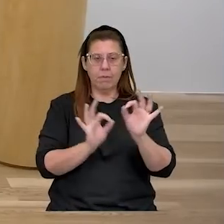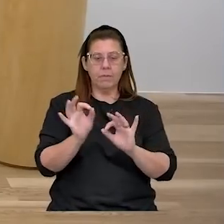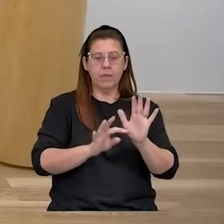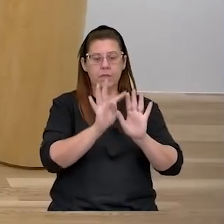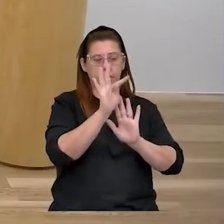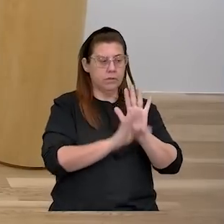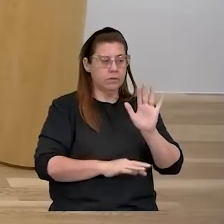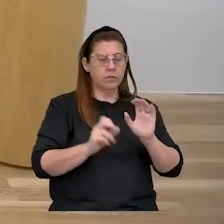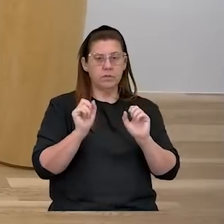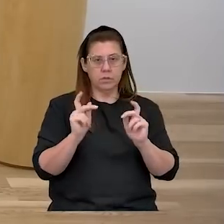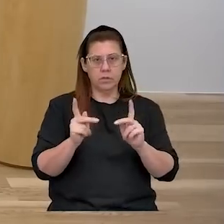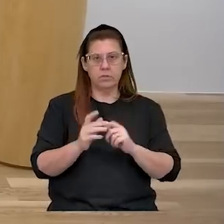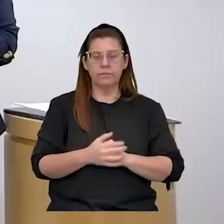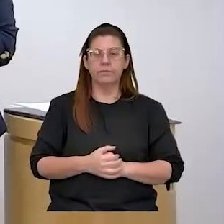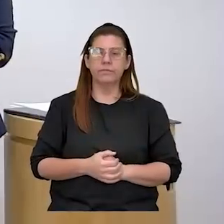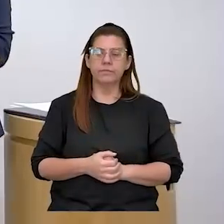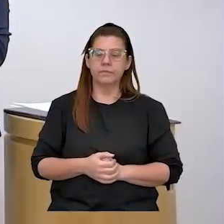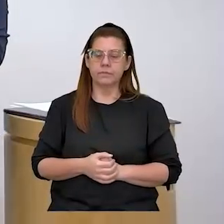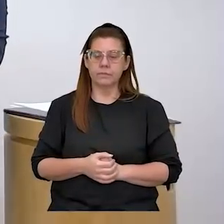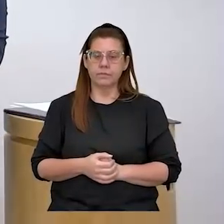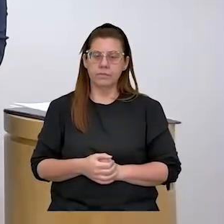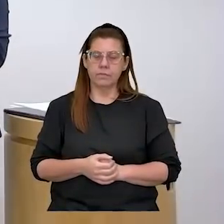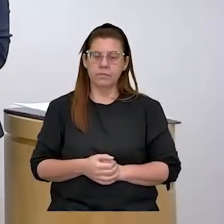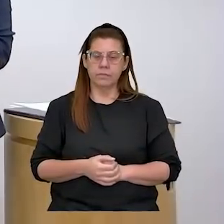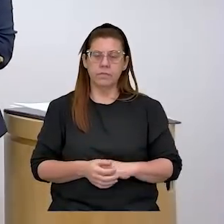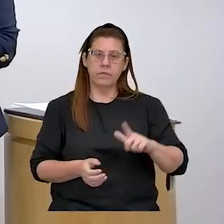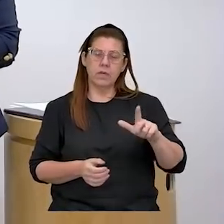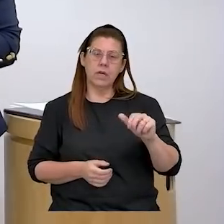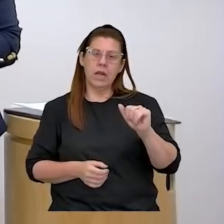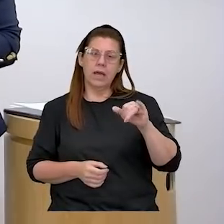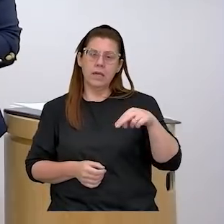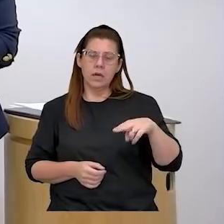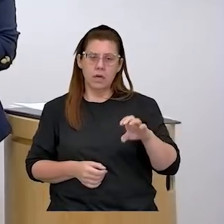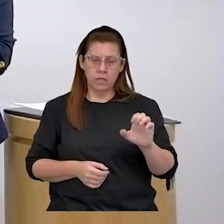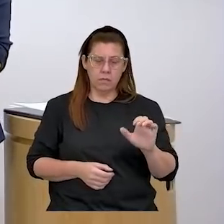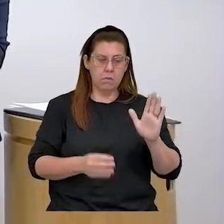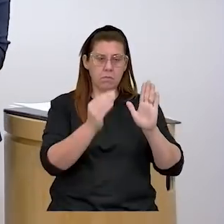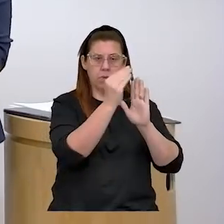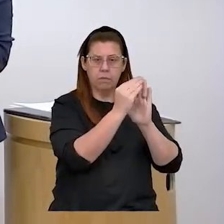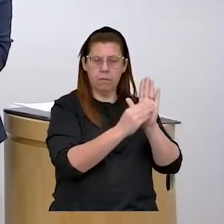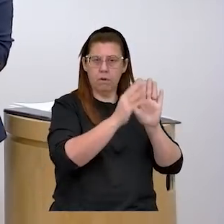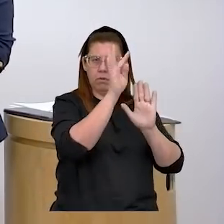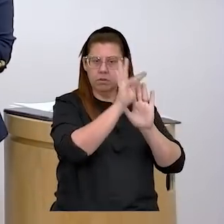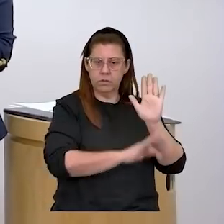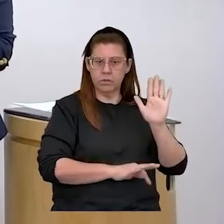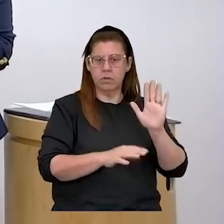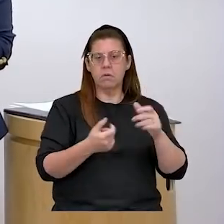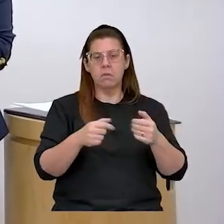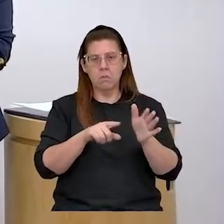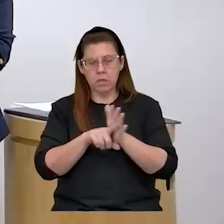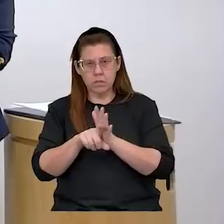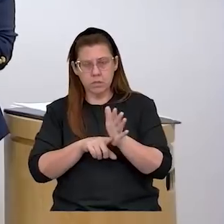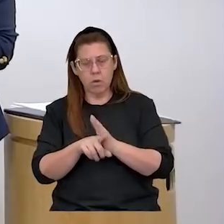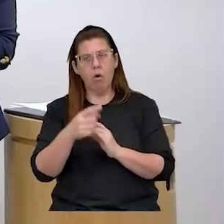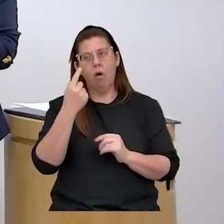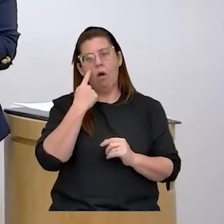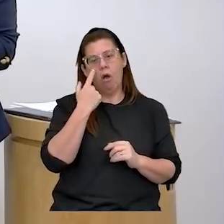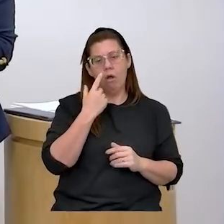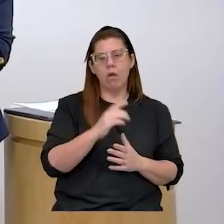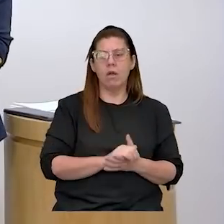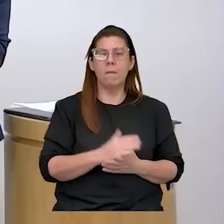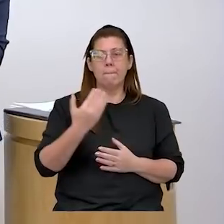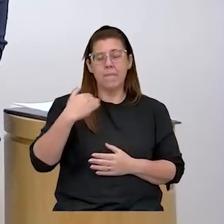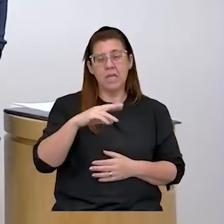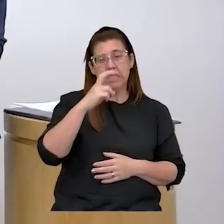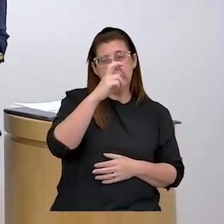bom? Por exemplo, a Laiane, para colocar no texto aqui as informações, ela pesquisou, ela falou assim, ó, com mais